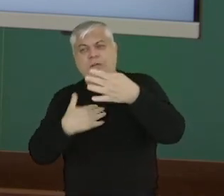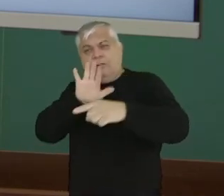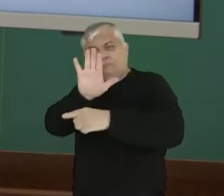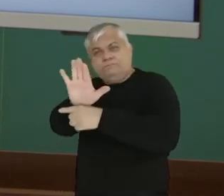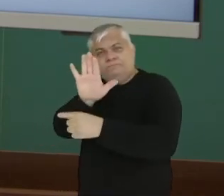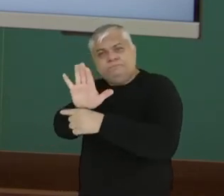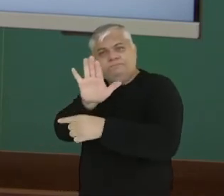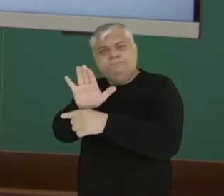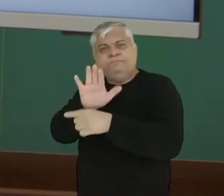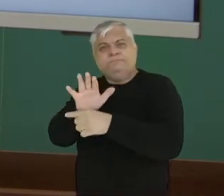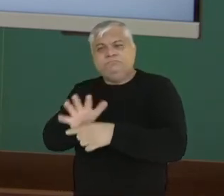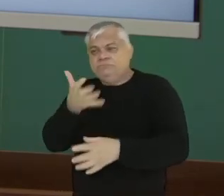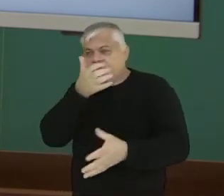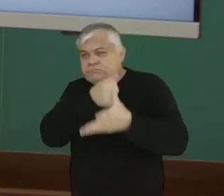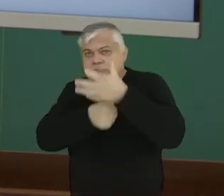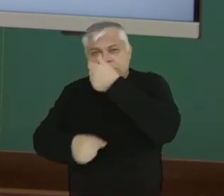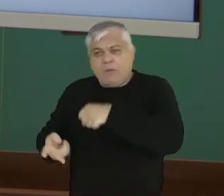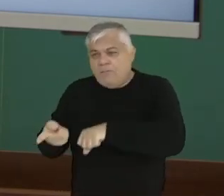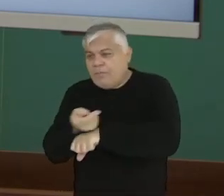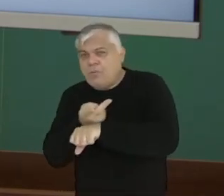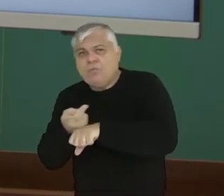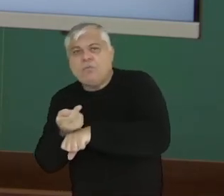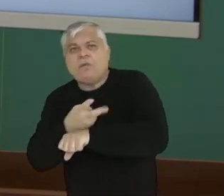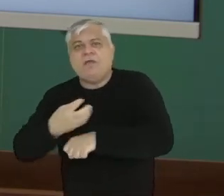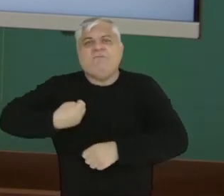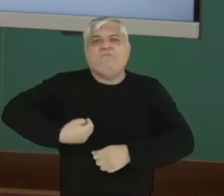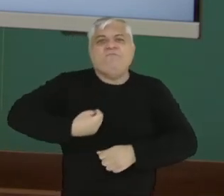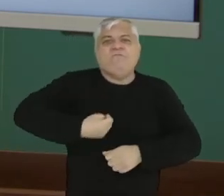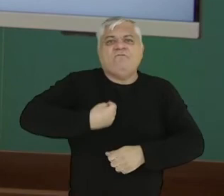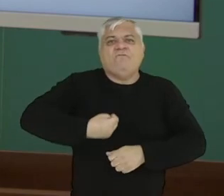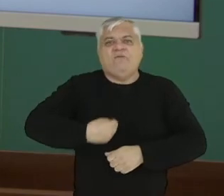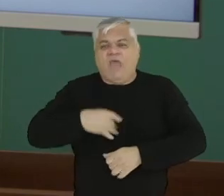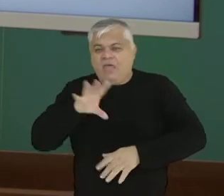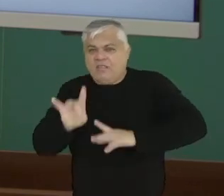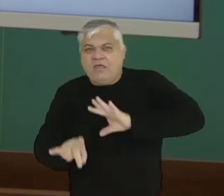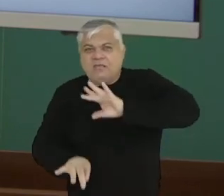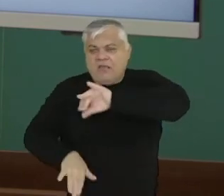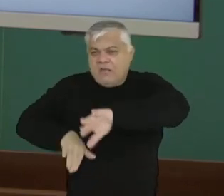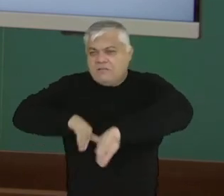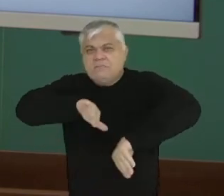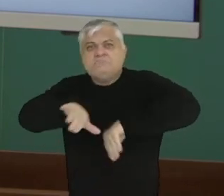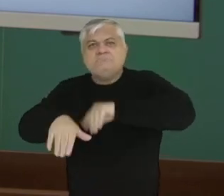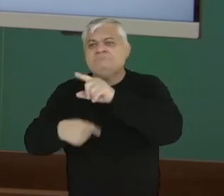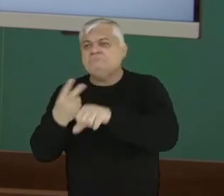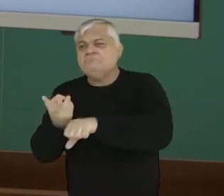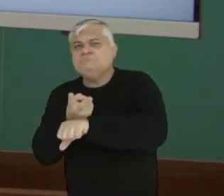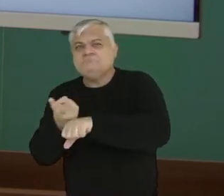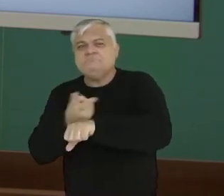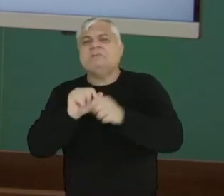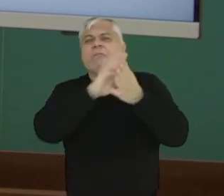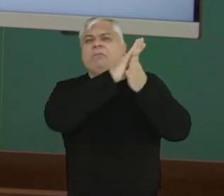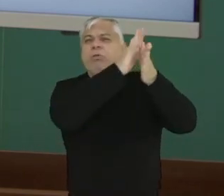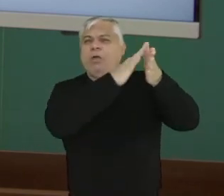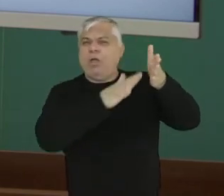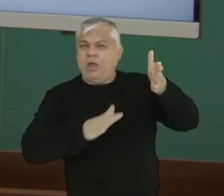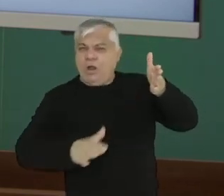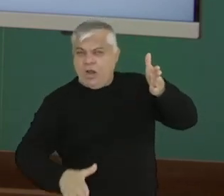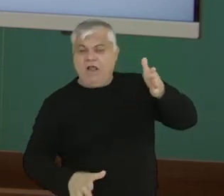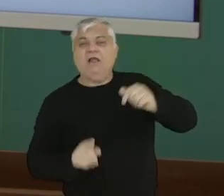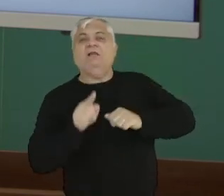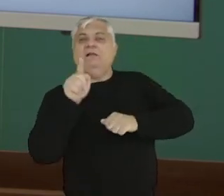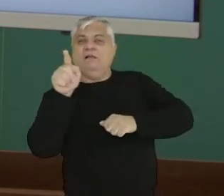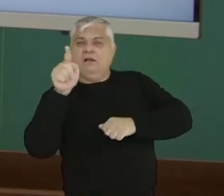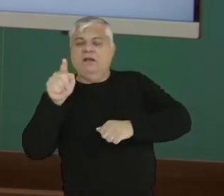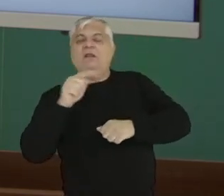no resgate dos sobreviventes, né, no resgate dos corpos das vítimas da tragédia de Brumadinho,